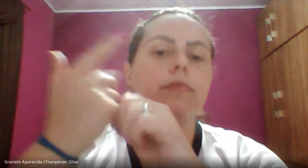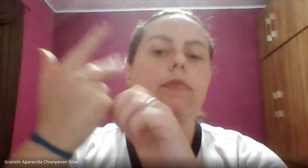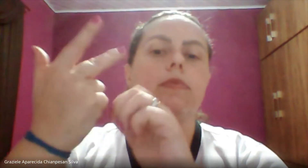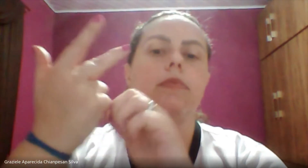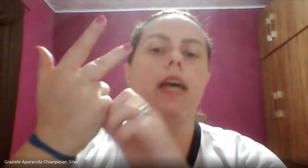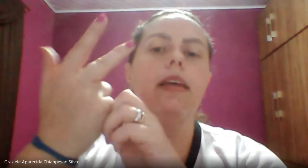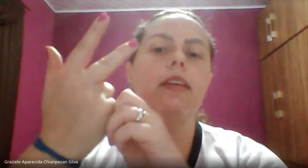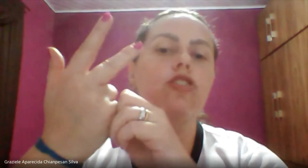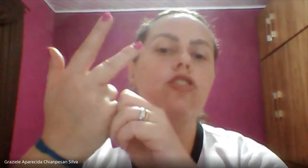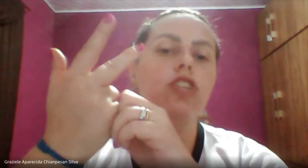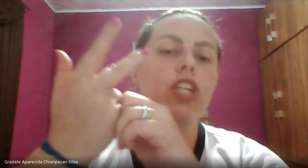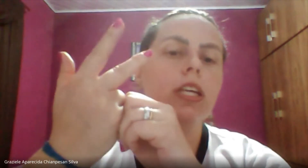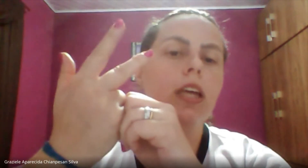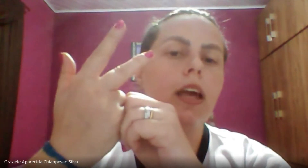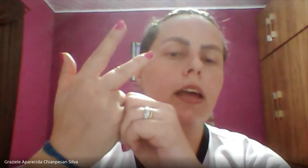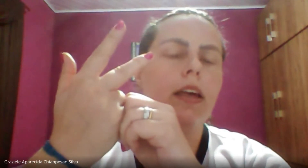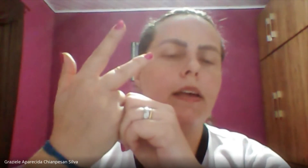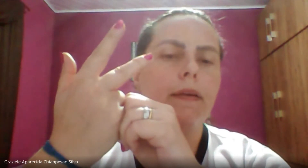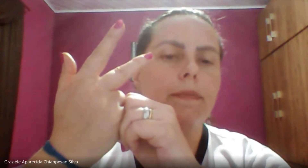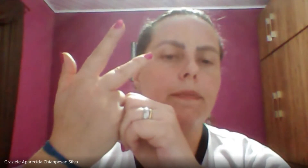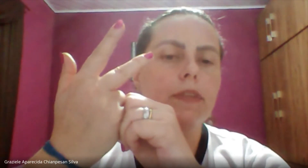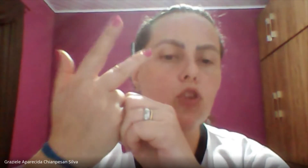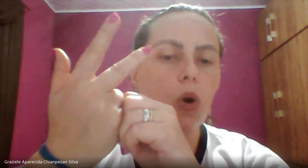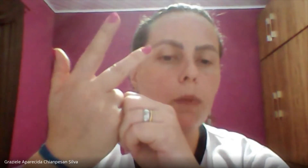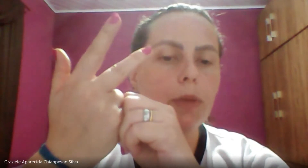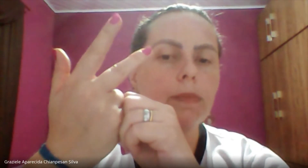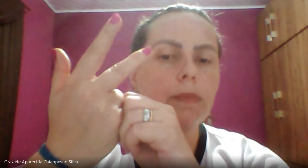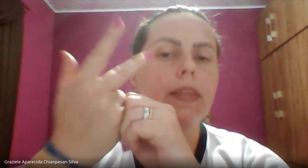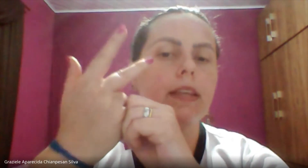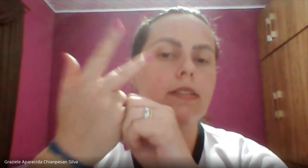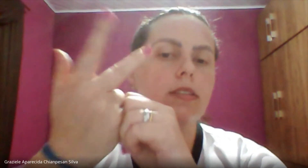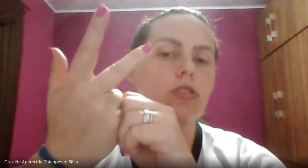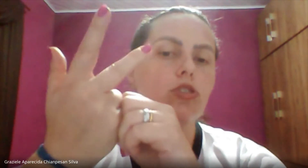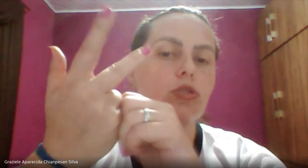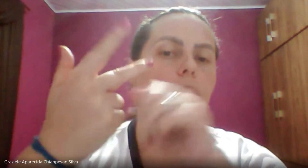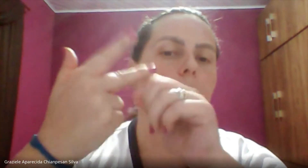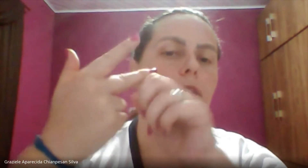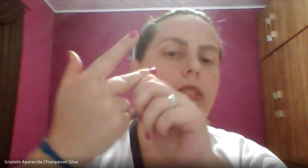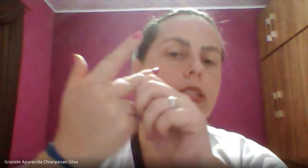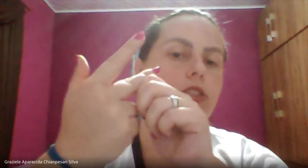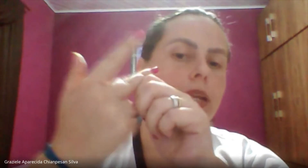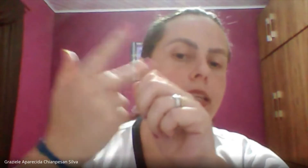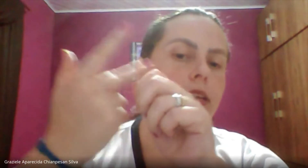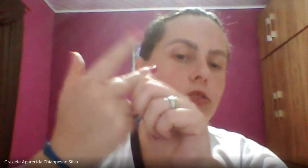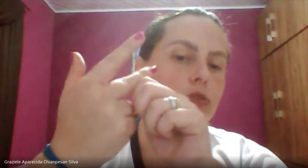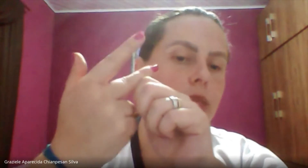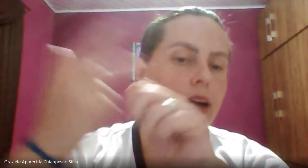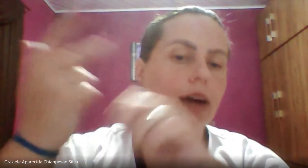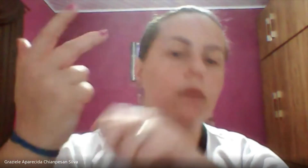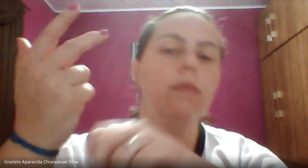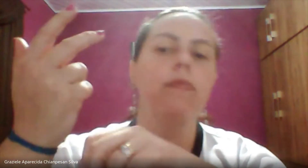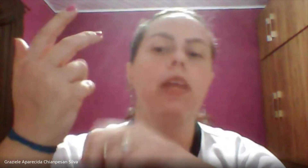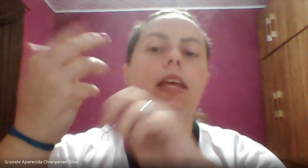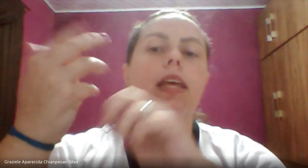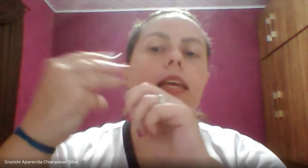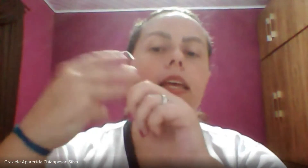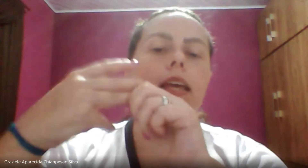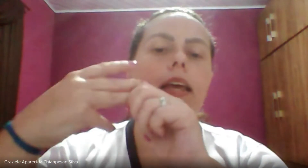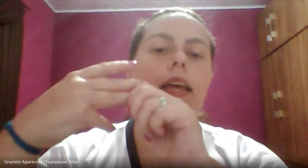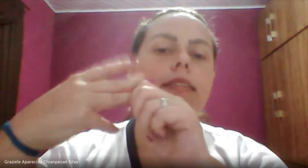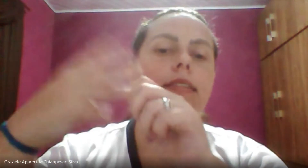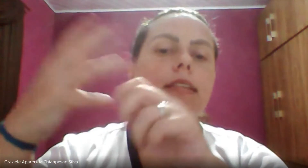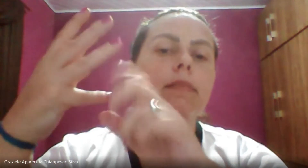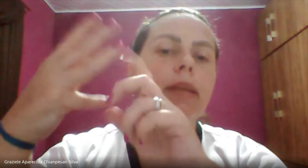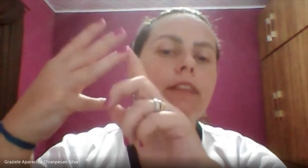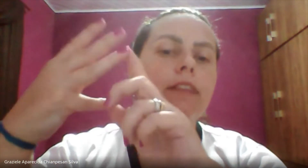percussão, né, de sopro. Esses de sopro pode ser de madeira ou de metal.